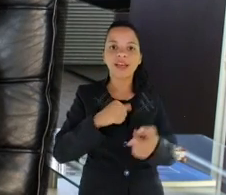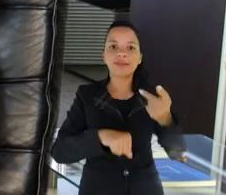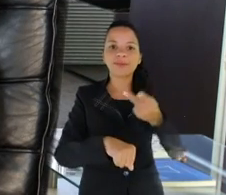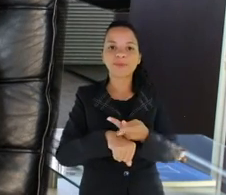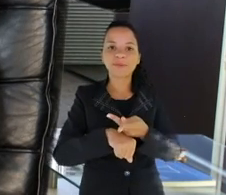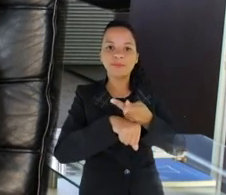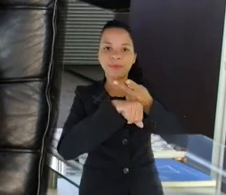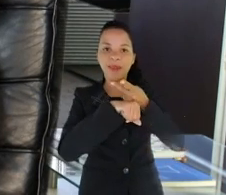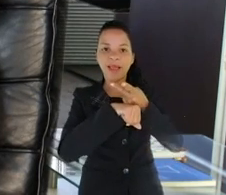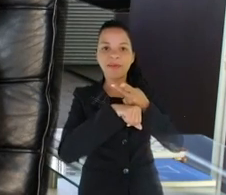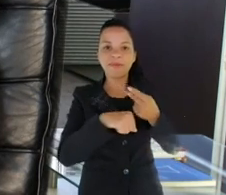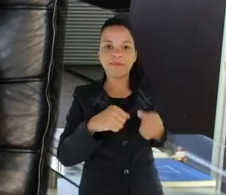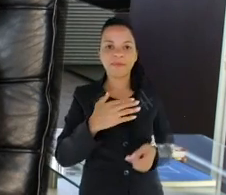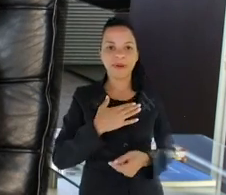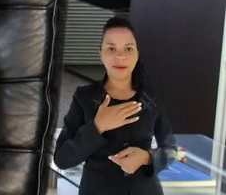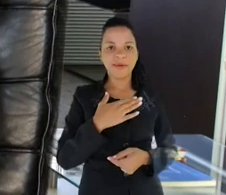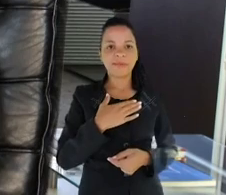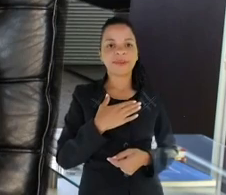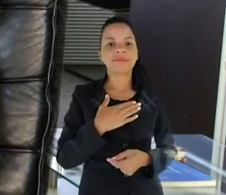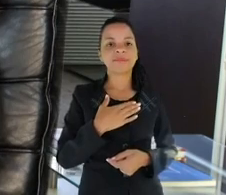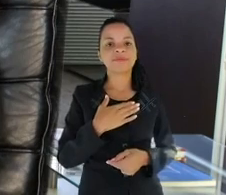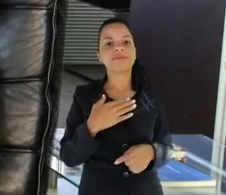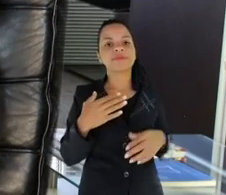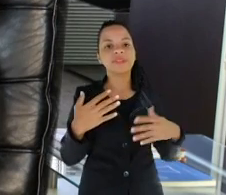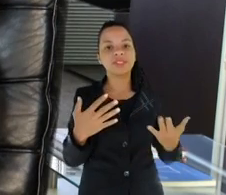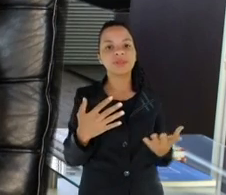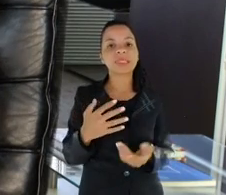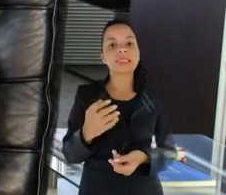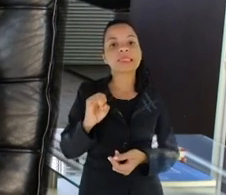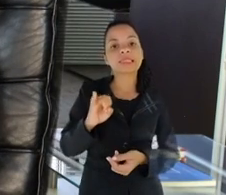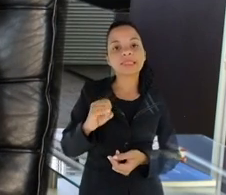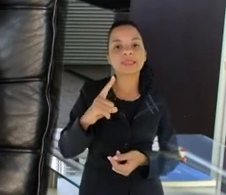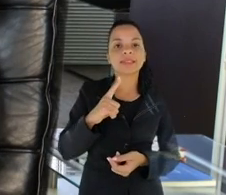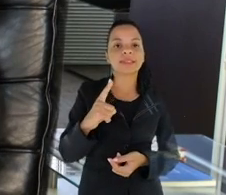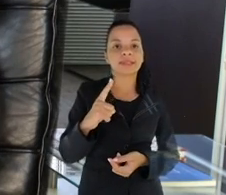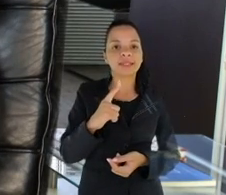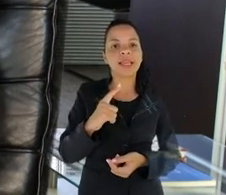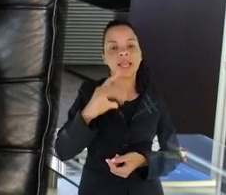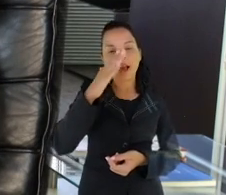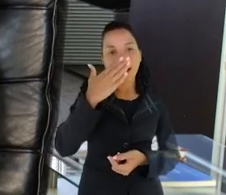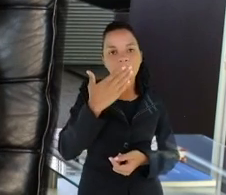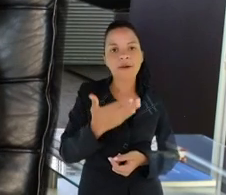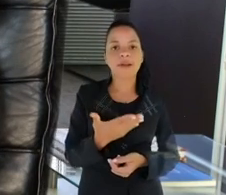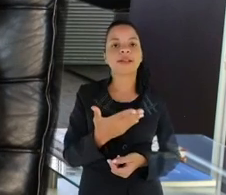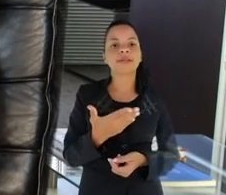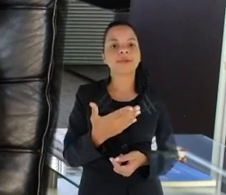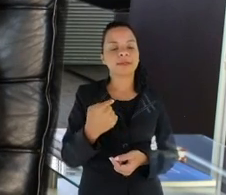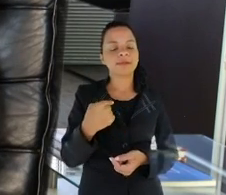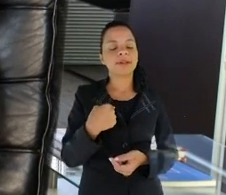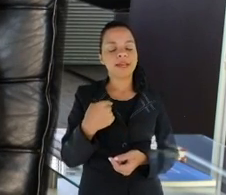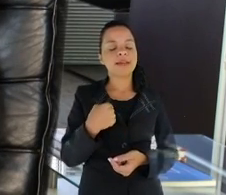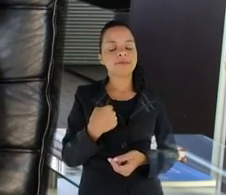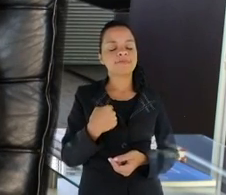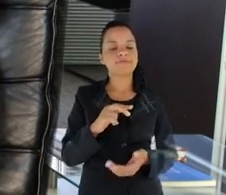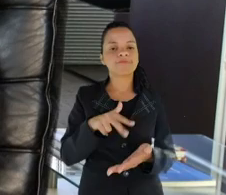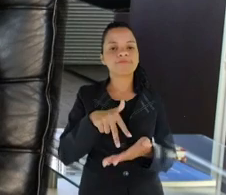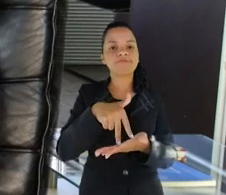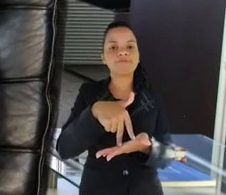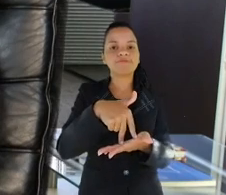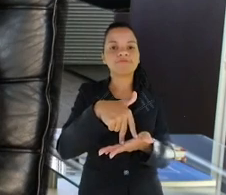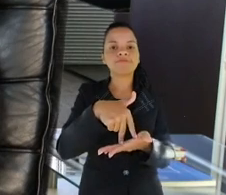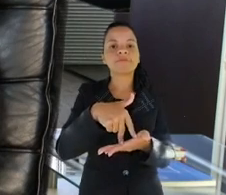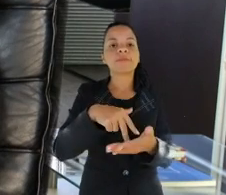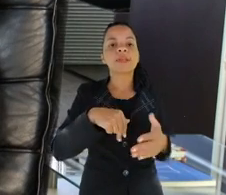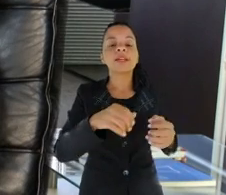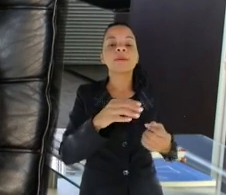alguma premiação, algum reconhecimento, eu faço jus àquilo. Então, implantei um fórum na